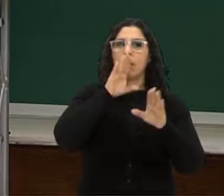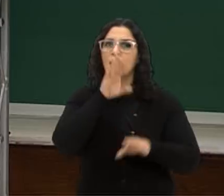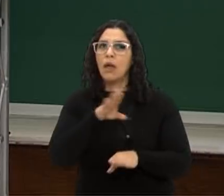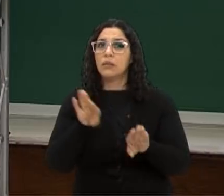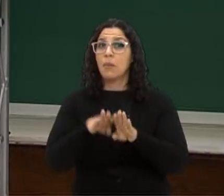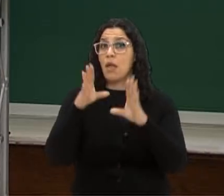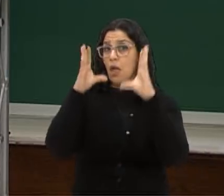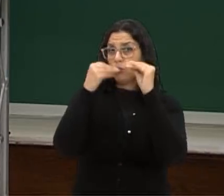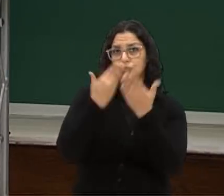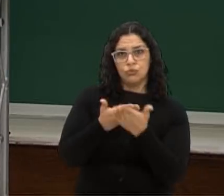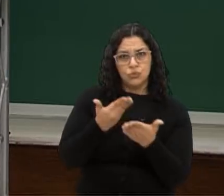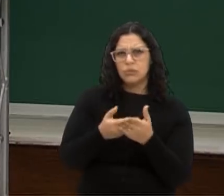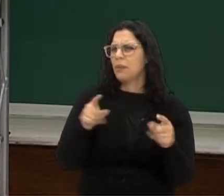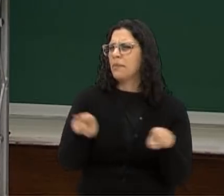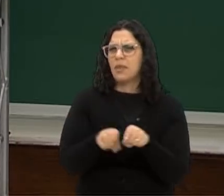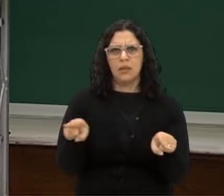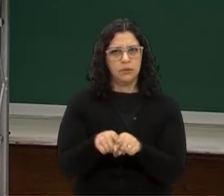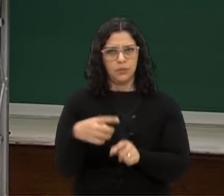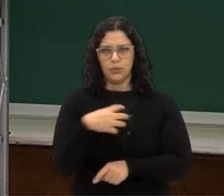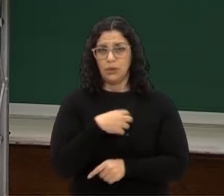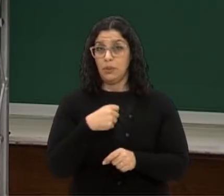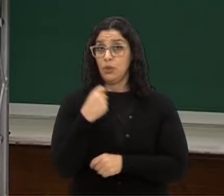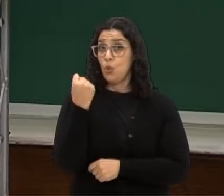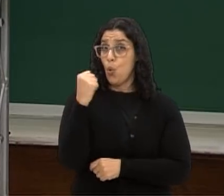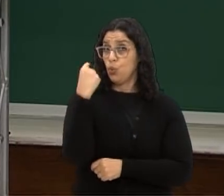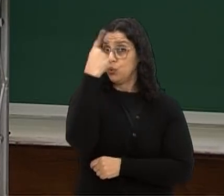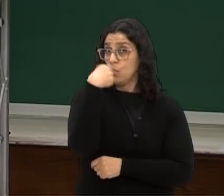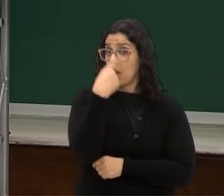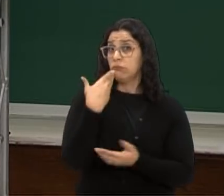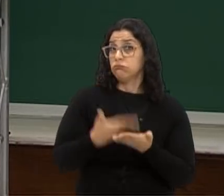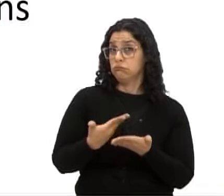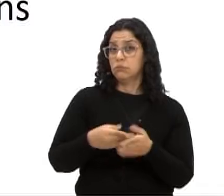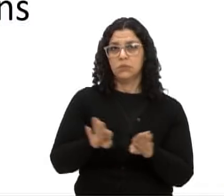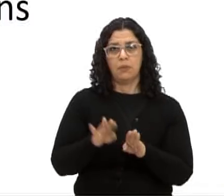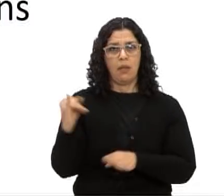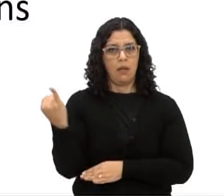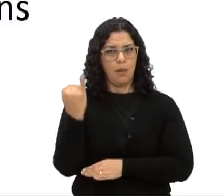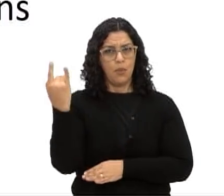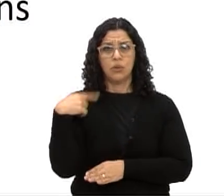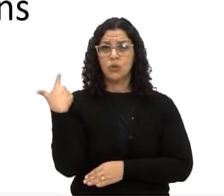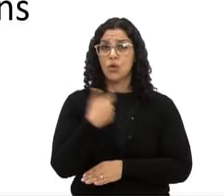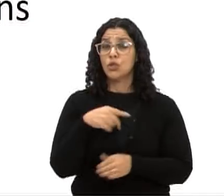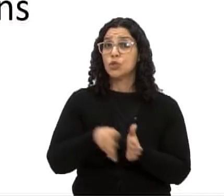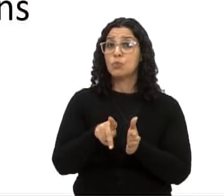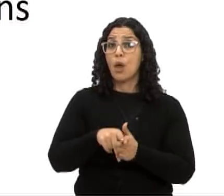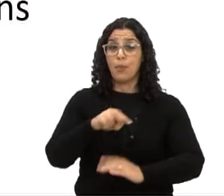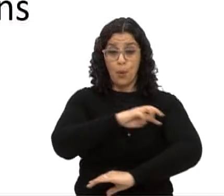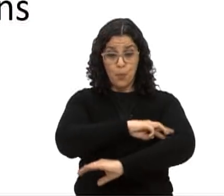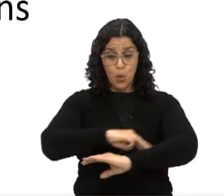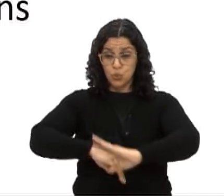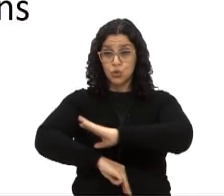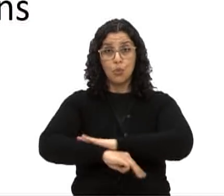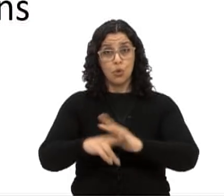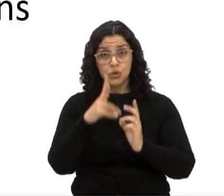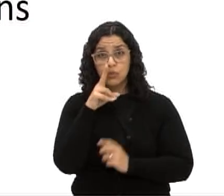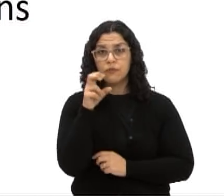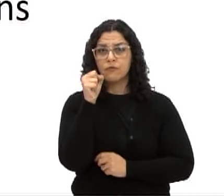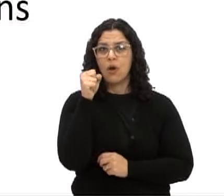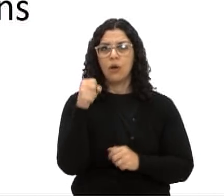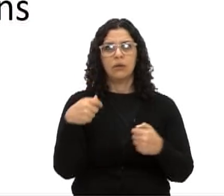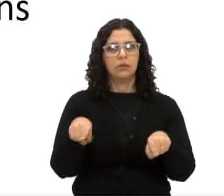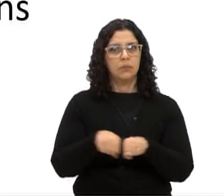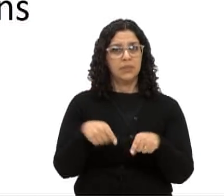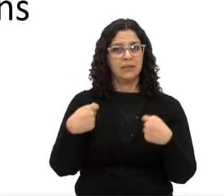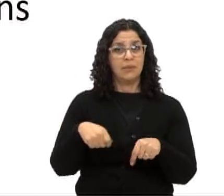algum estudo. Então, é a mesma rotina, 8 horas por dia. É importante também o fortalecimento muscular em geral, mas o